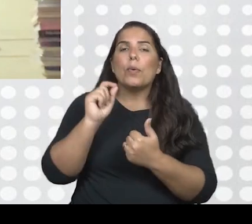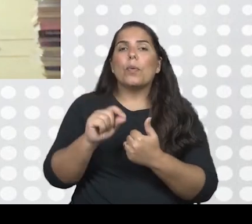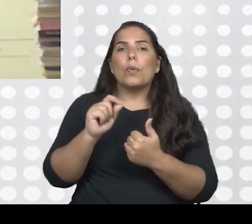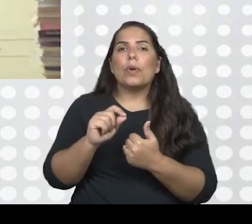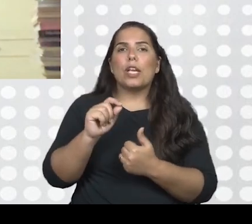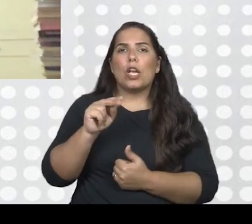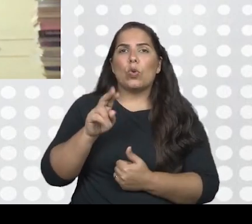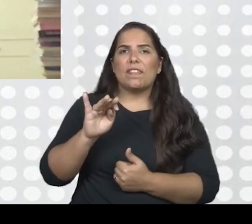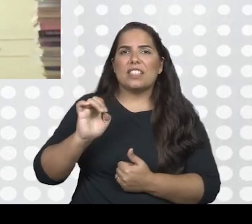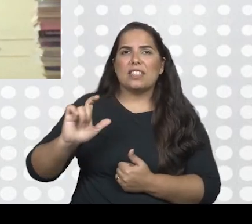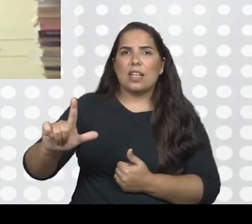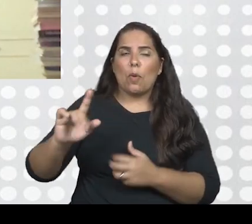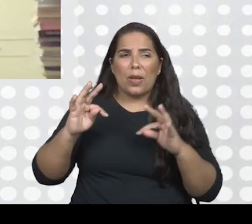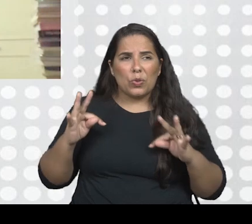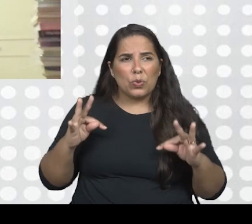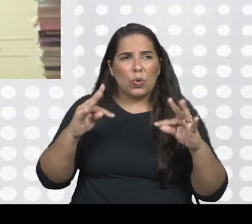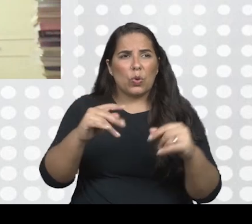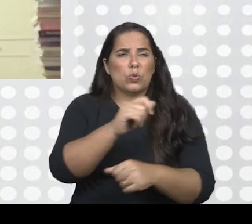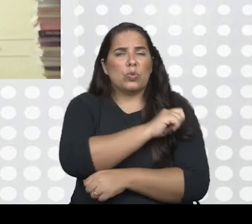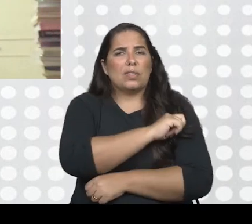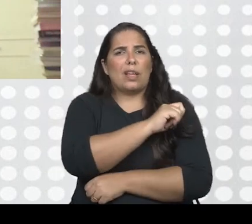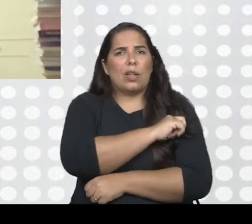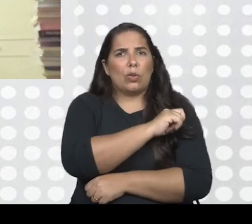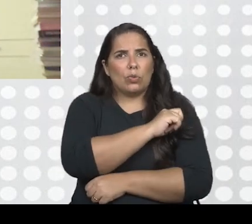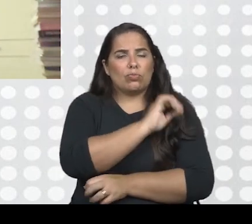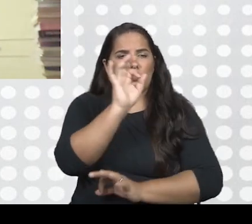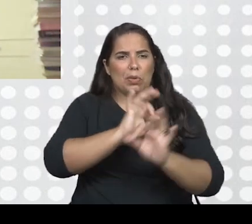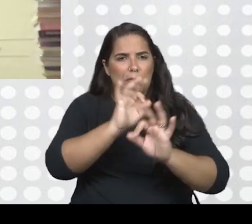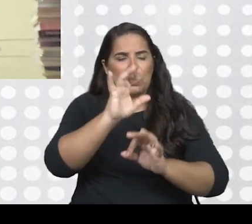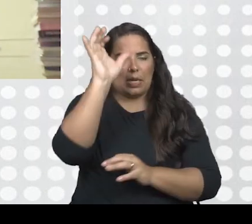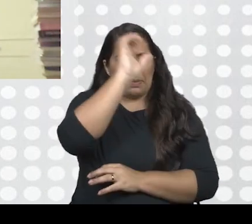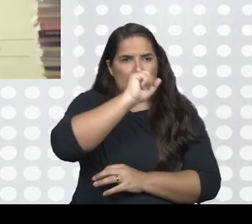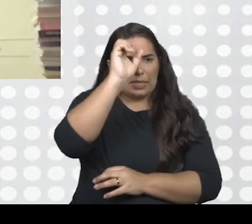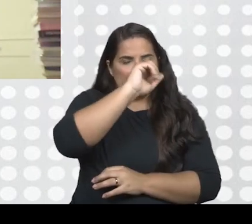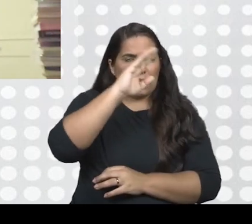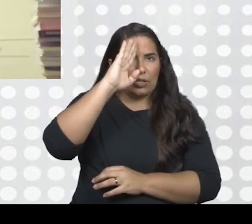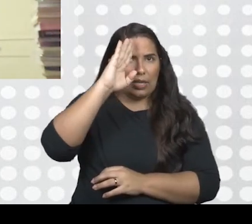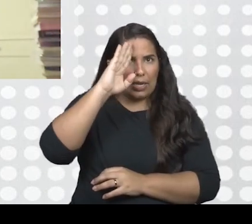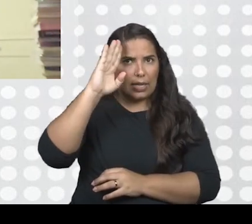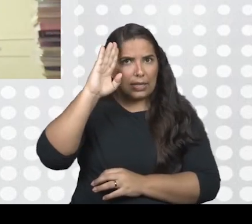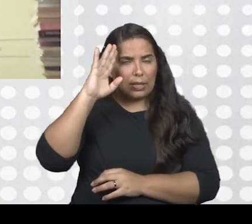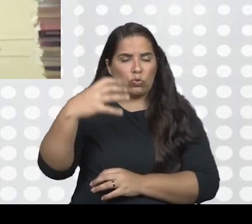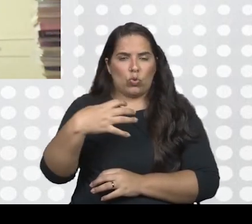considerado universal para todos os estudantes, alinhando as aprendizagens acadêmicas, comportamentais